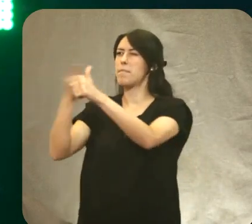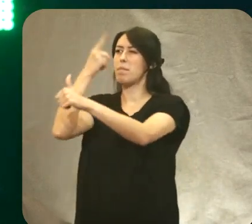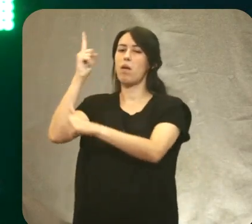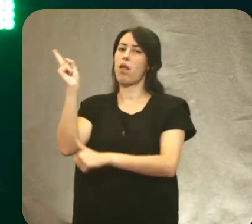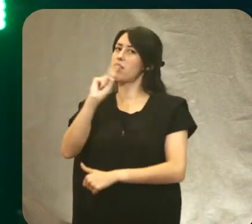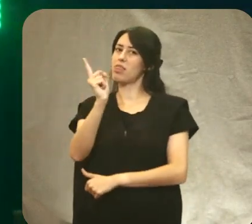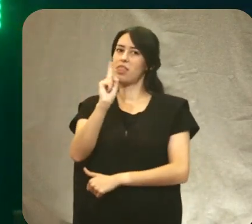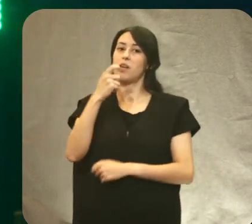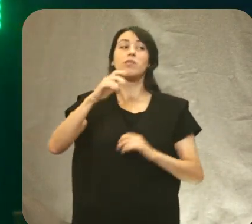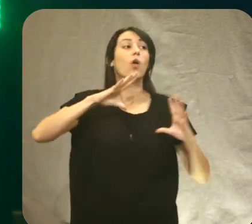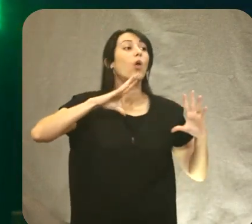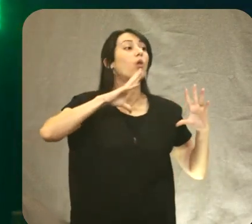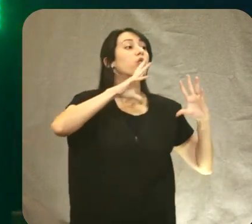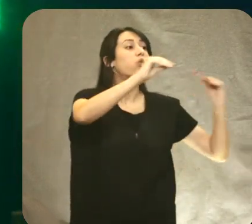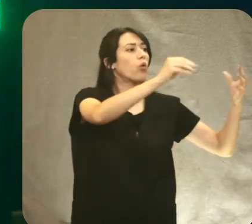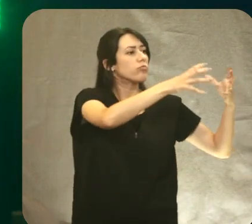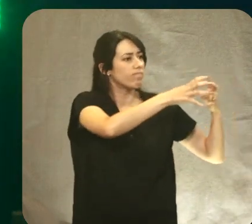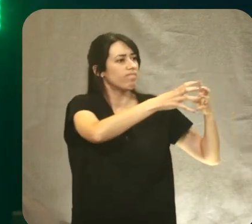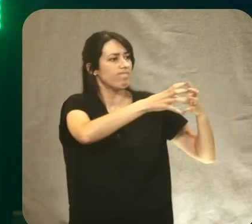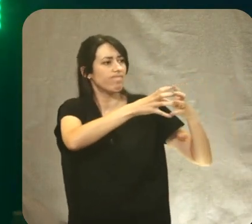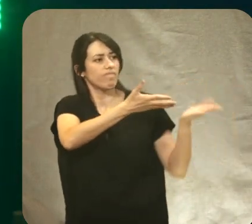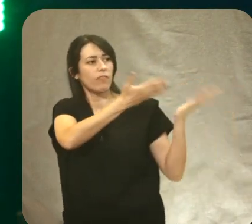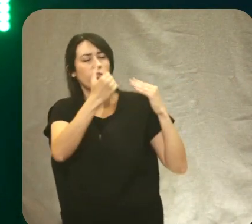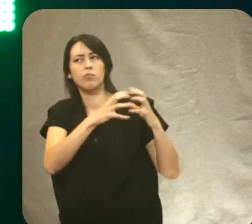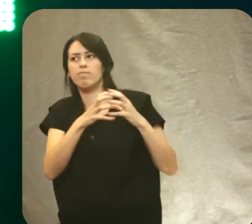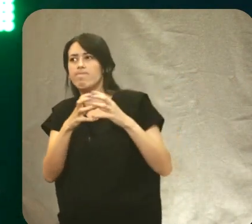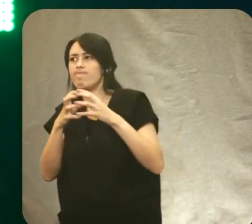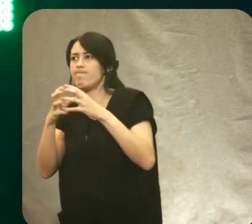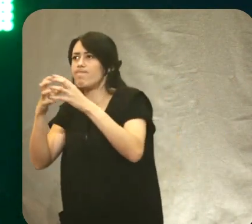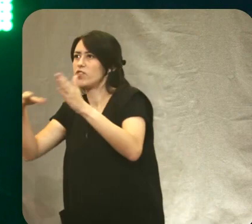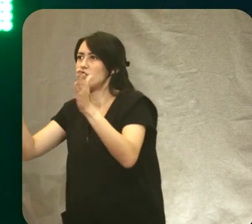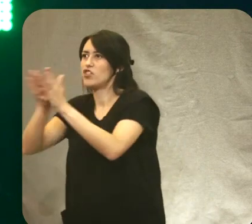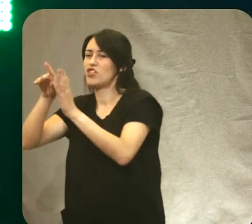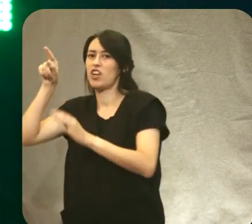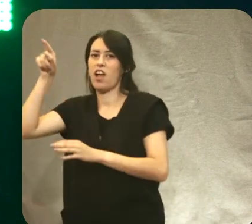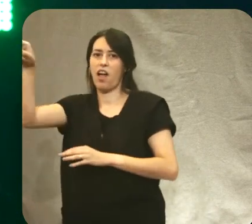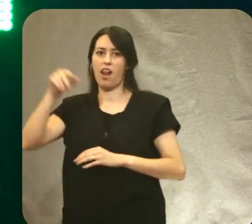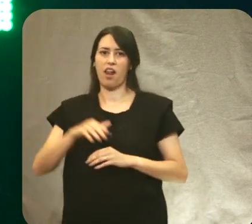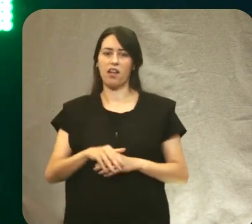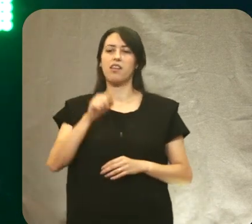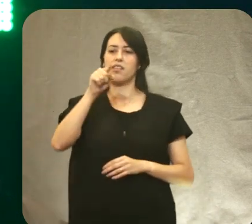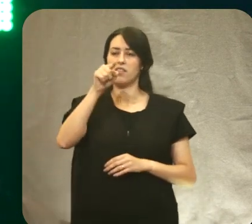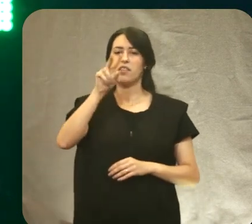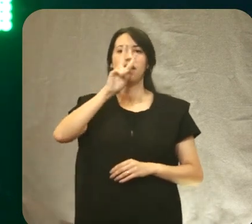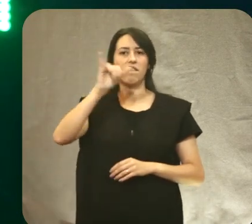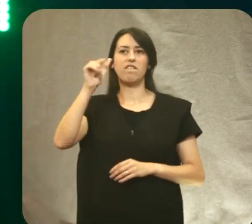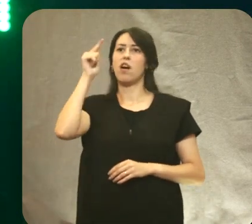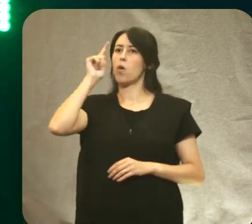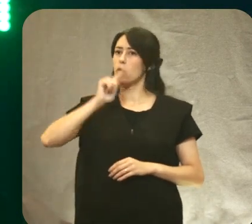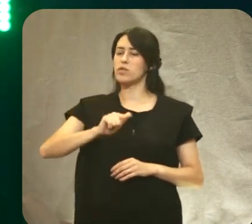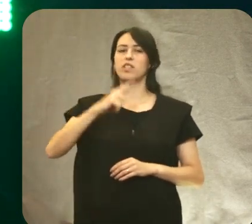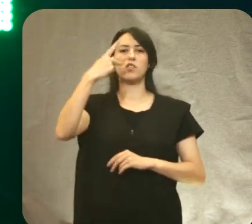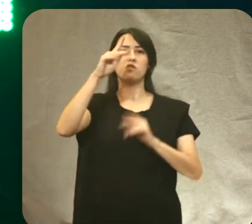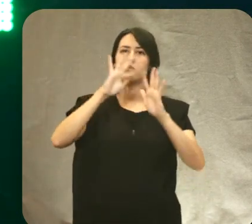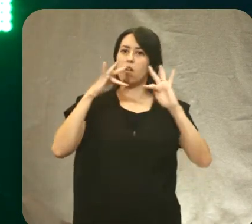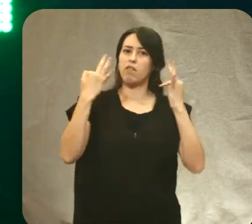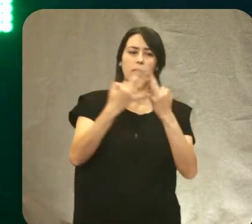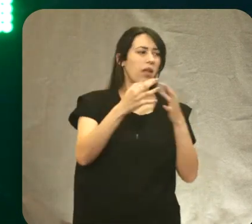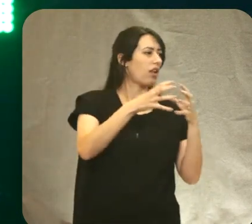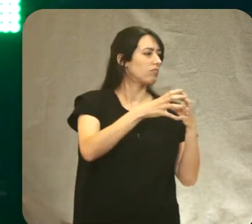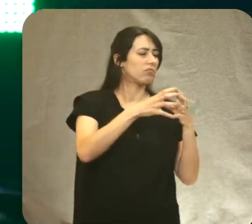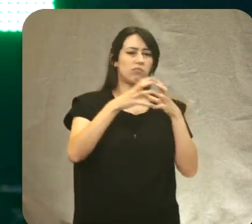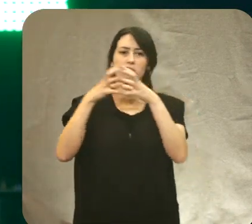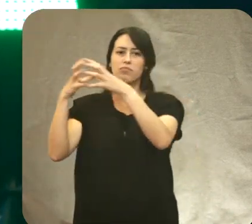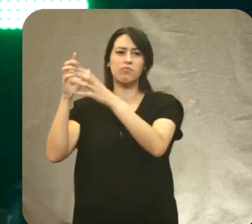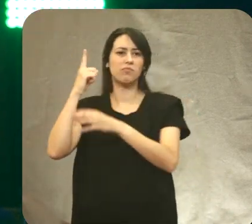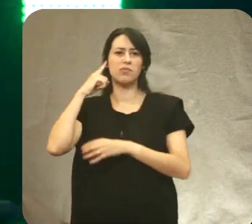lá. Nós vamos chegar lá com todo mundo. Você vai chegar com toda a sua casa, com toda a sua família, com os seus. Nós